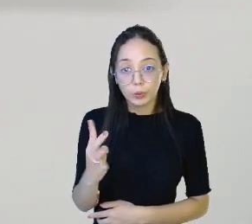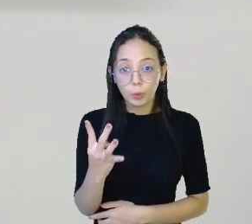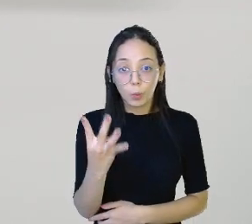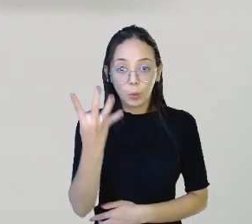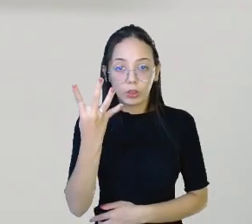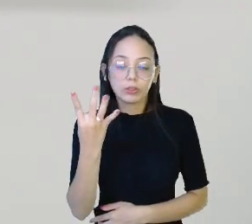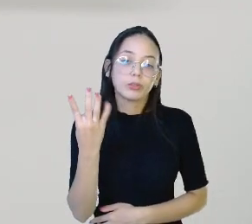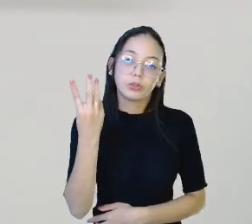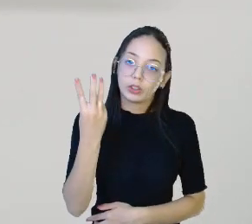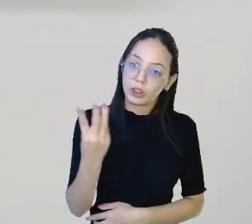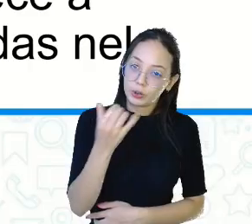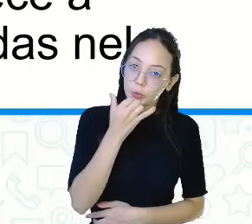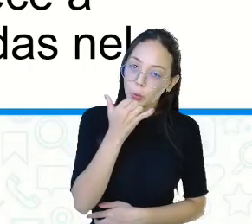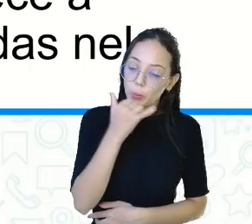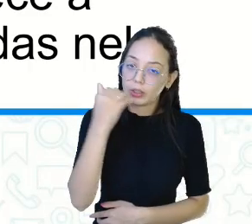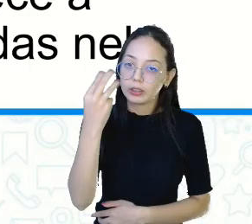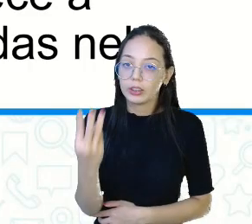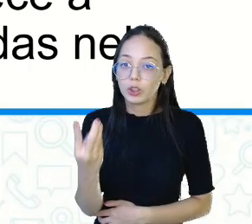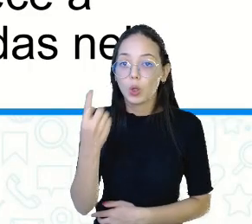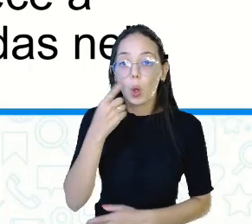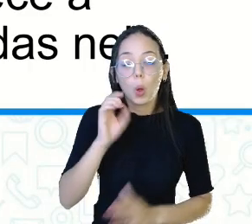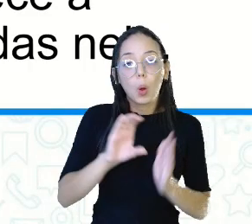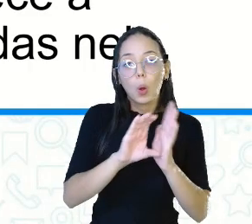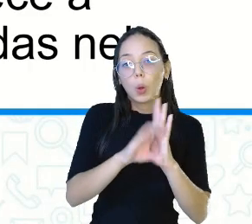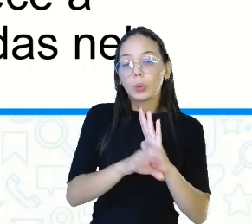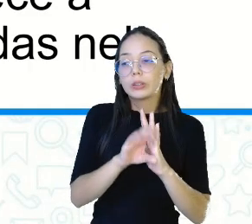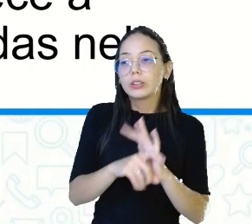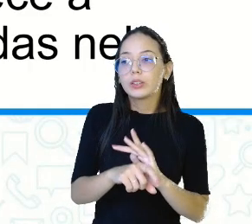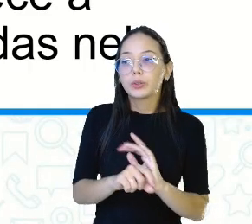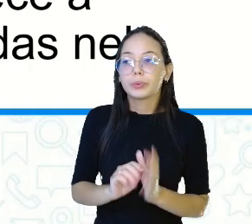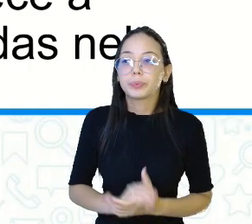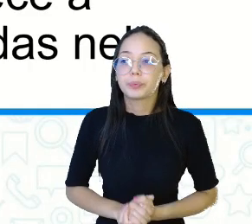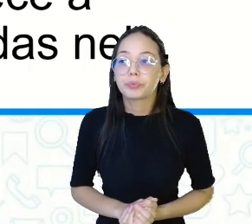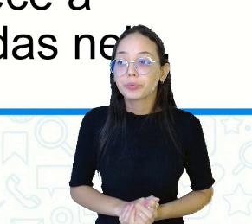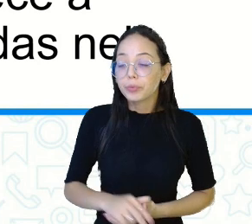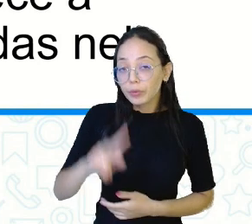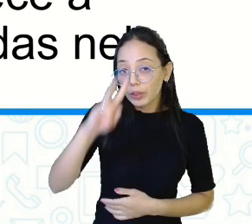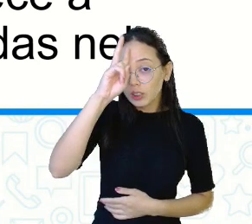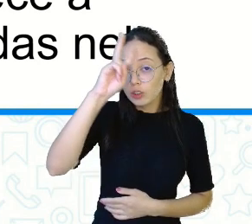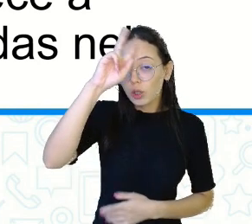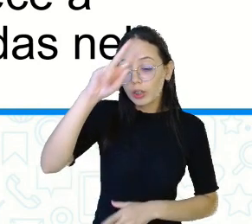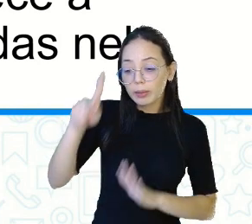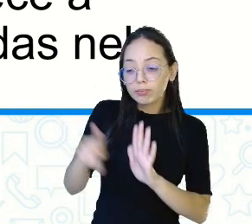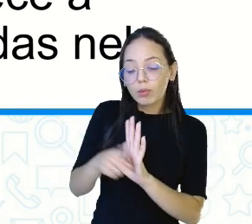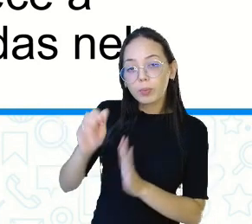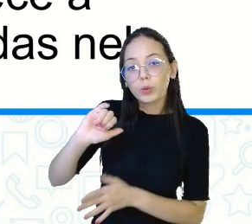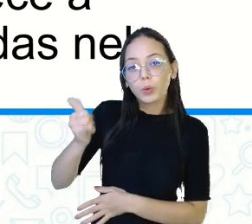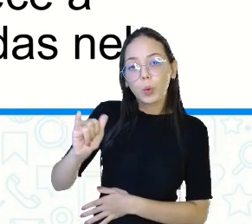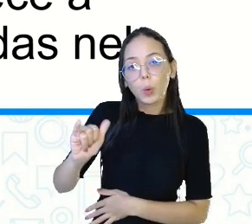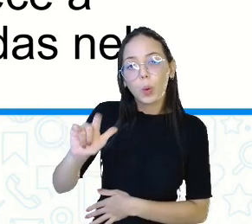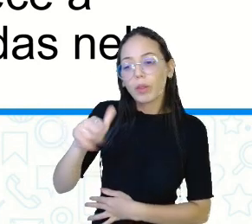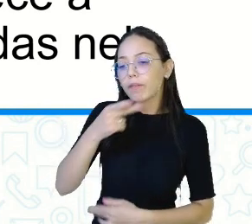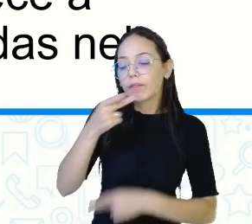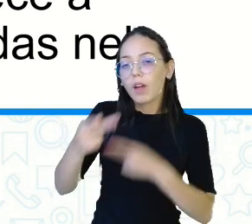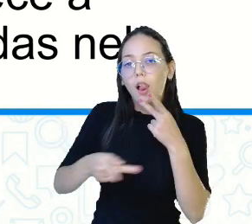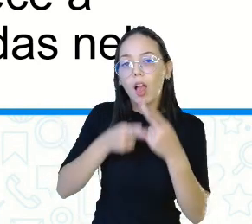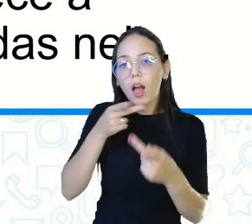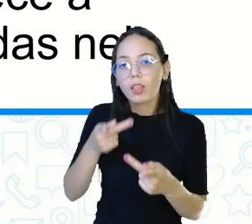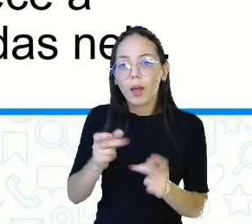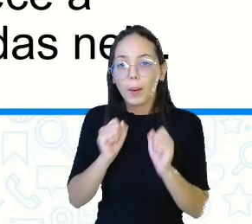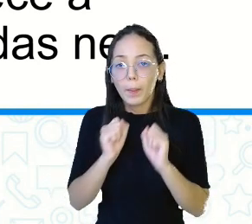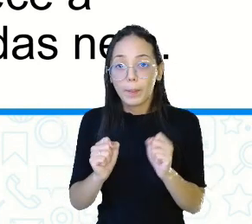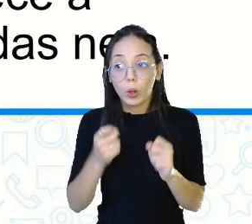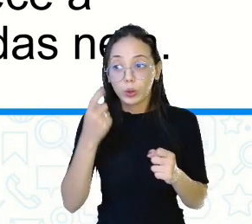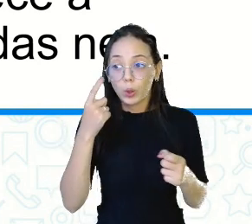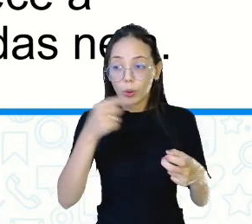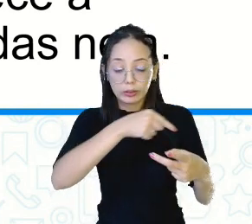três. Primeiro, aí está a definição de quem é o narrador. A história do conto é contada por um narrador, que pode ser, eu